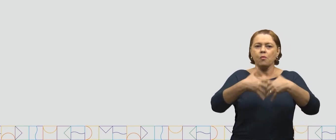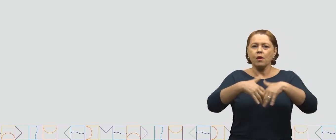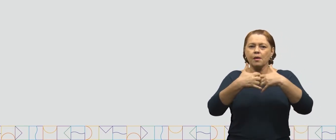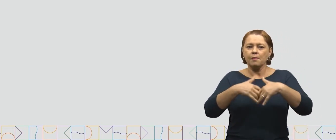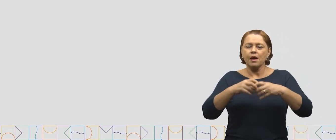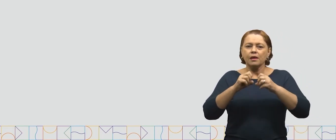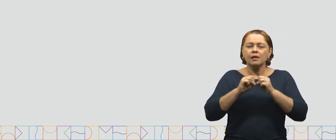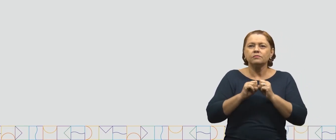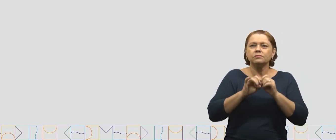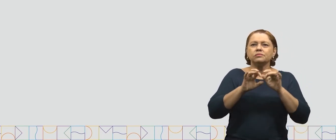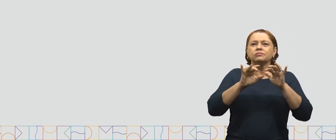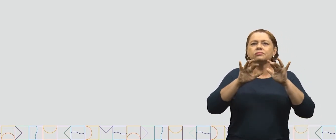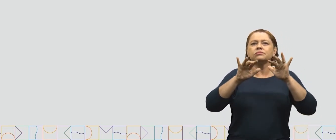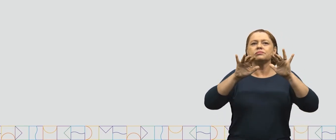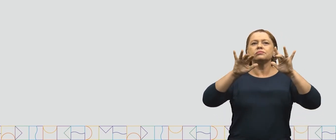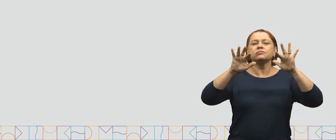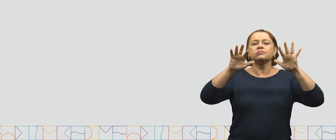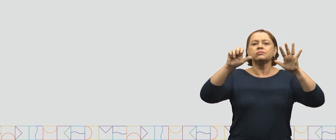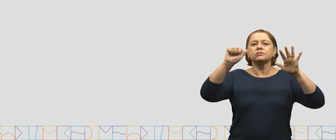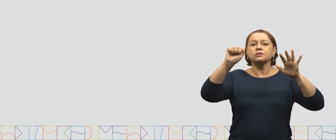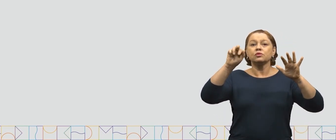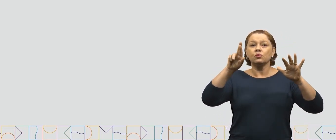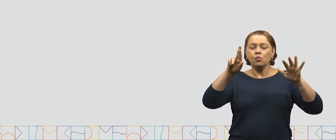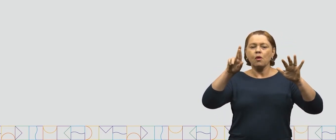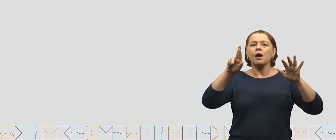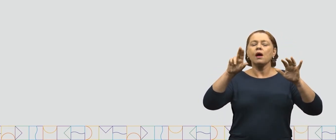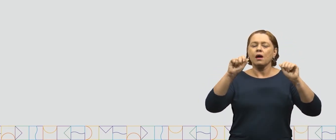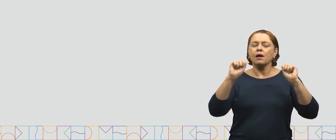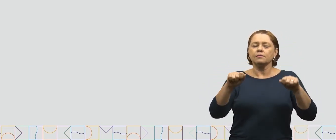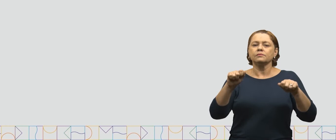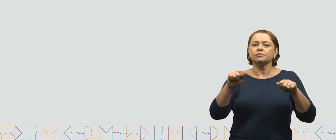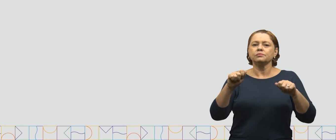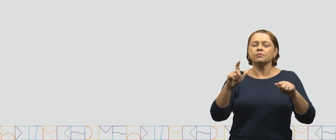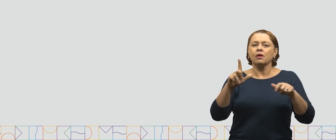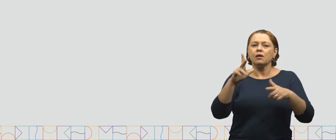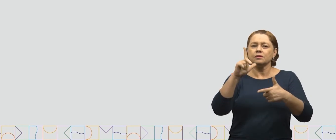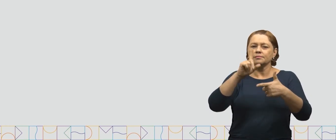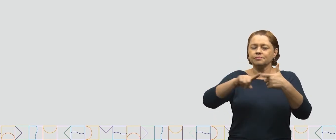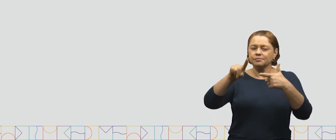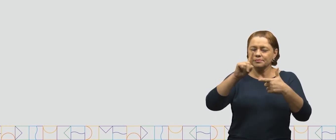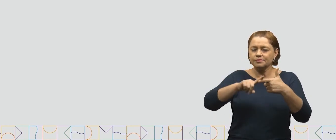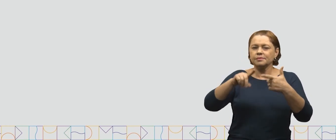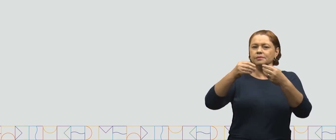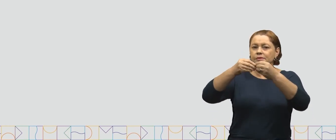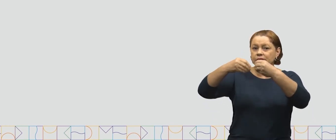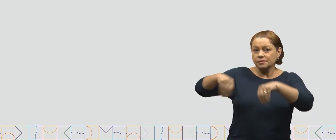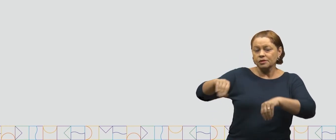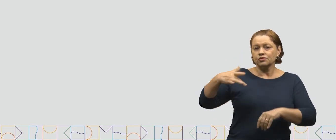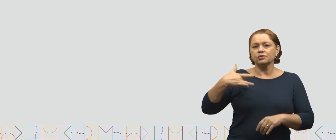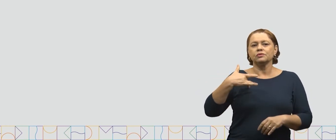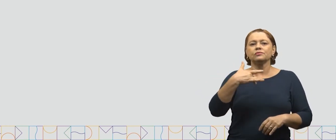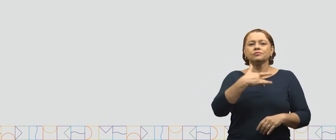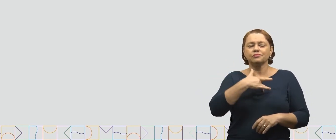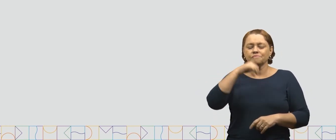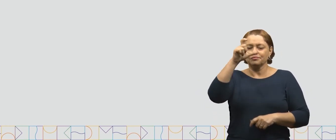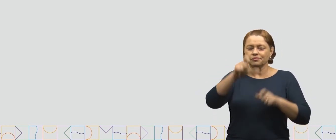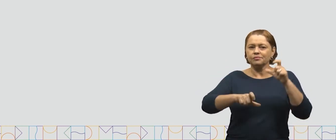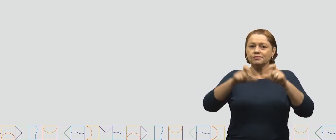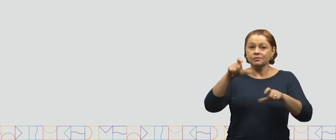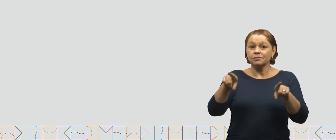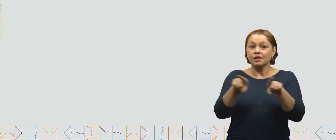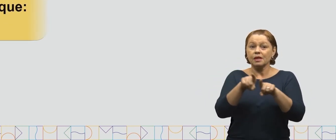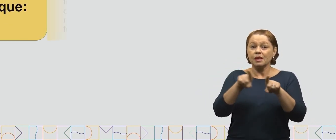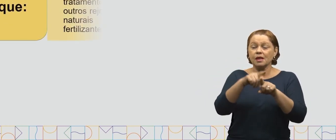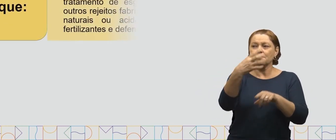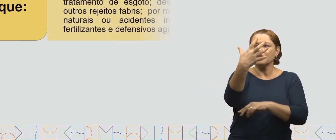lança substância que em excesso atua de forma nociva para a saúde humana e ao meio